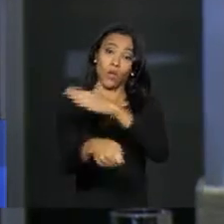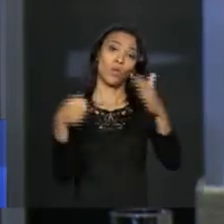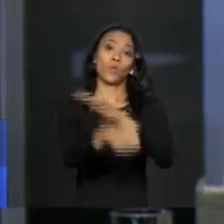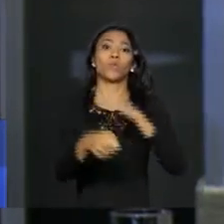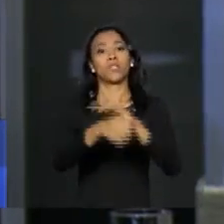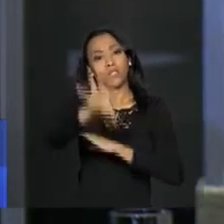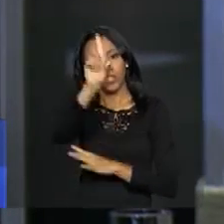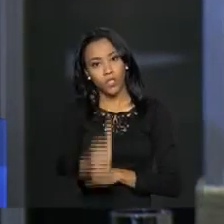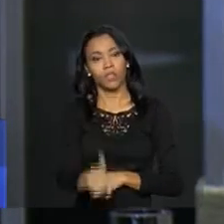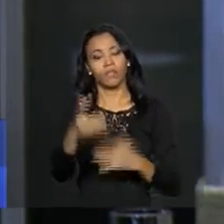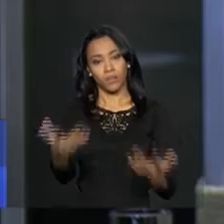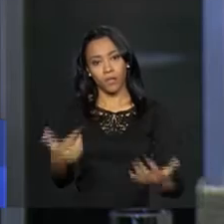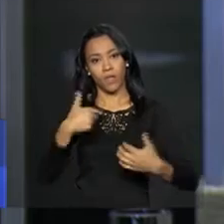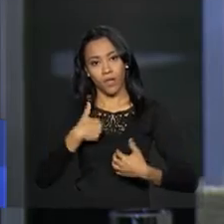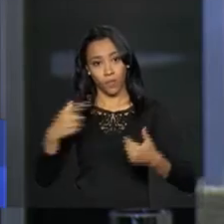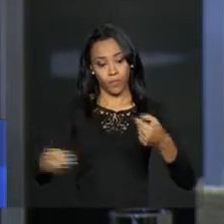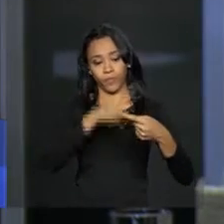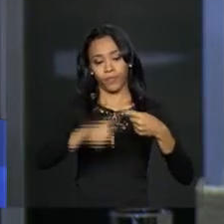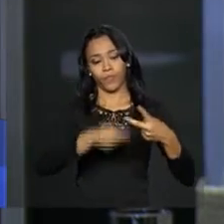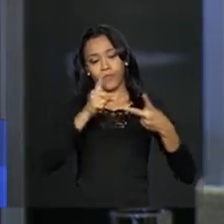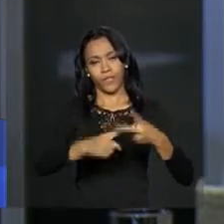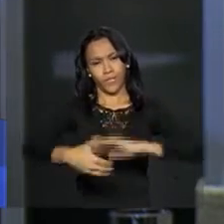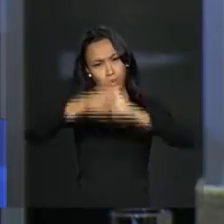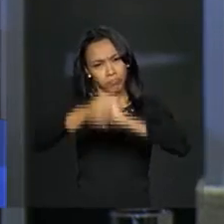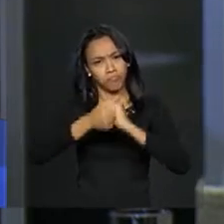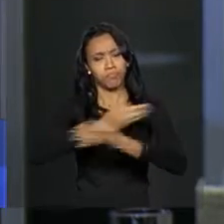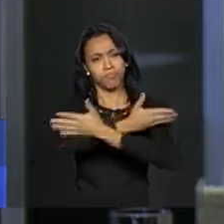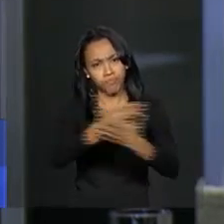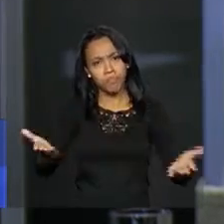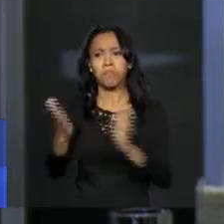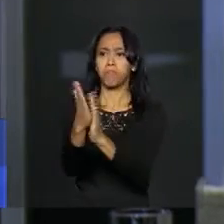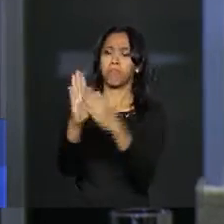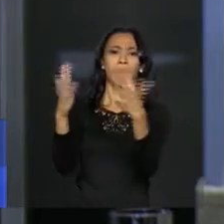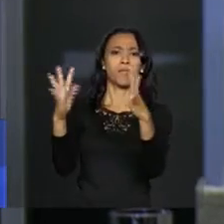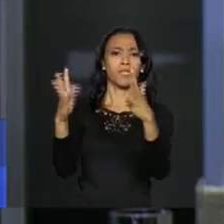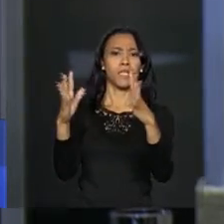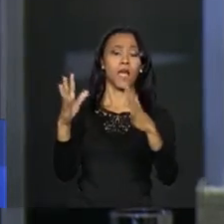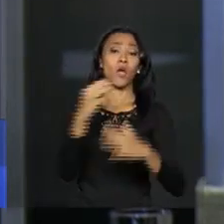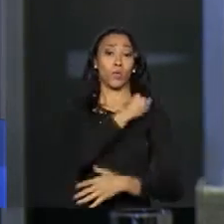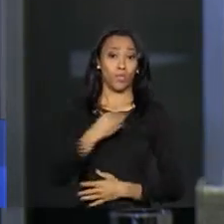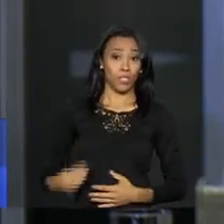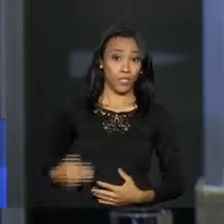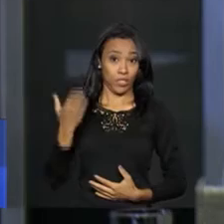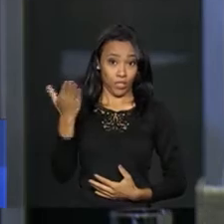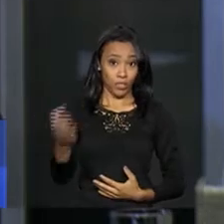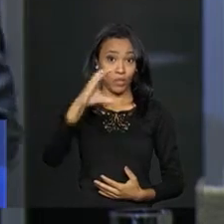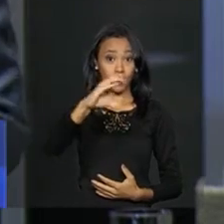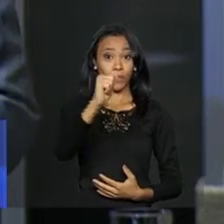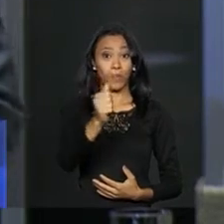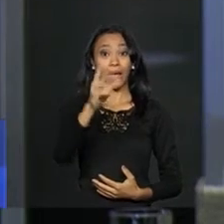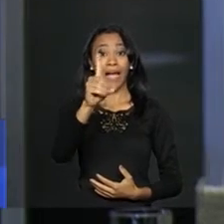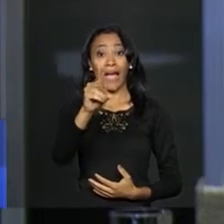Então, a minha saudação. A segunda saudação, parabenizar o ministro Cardoso pela bela exposição que